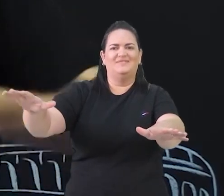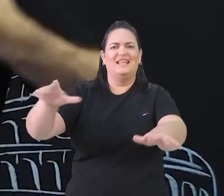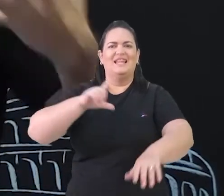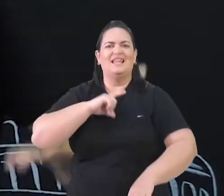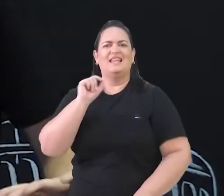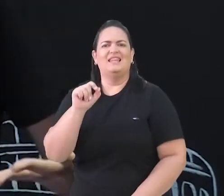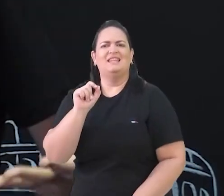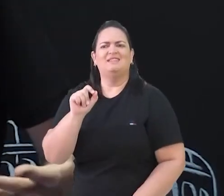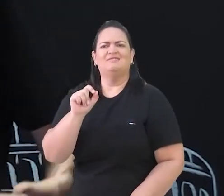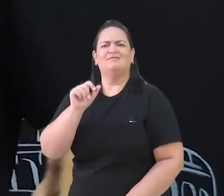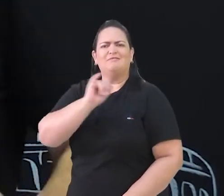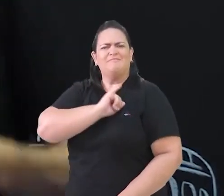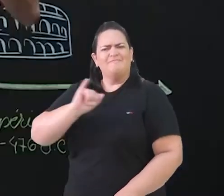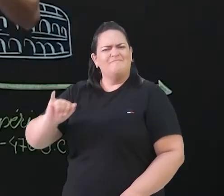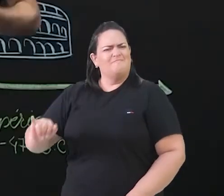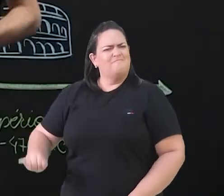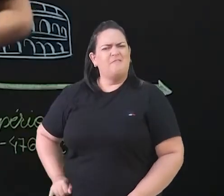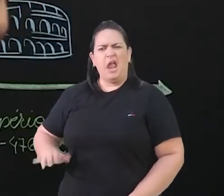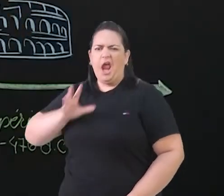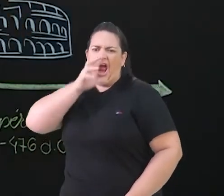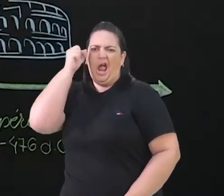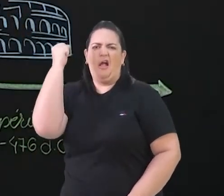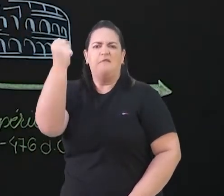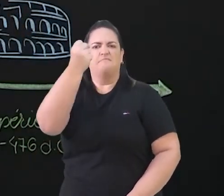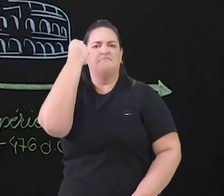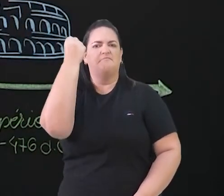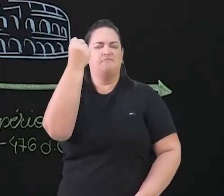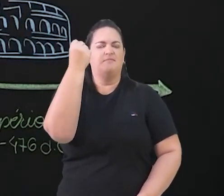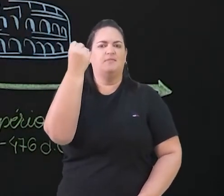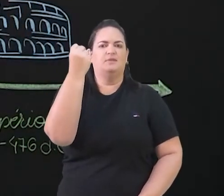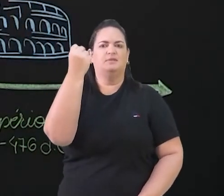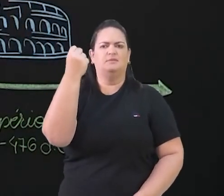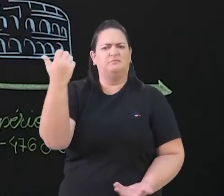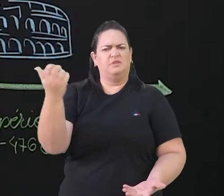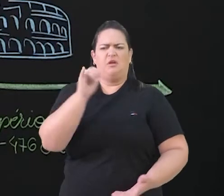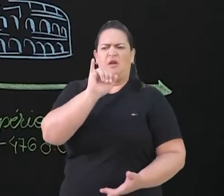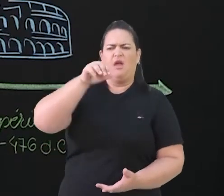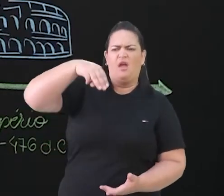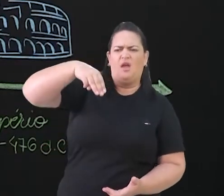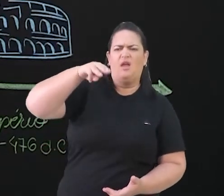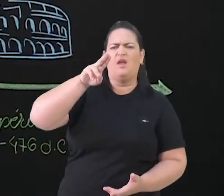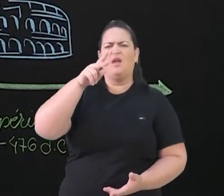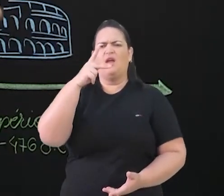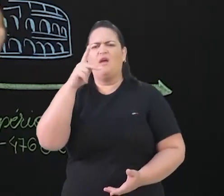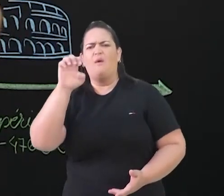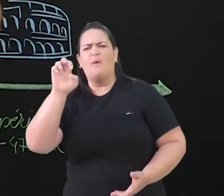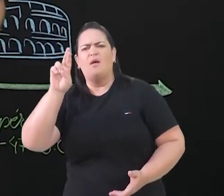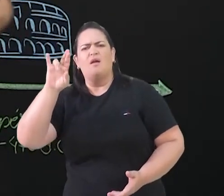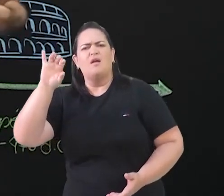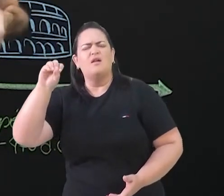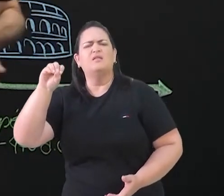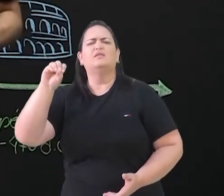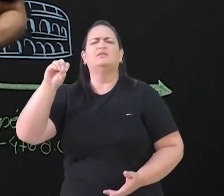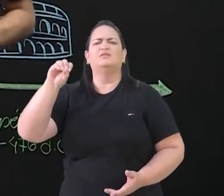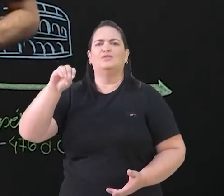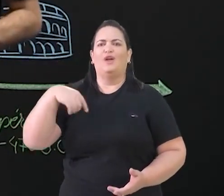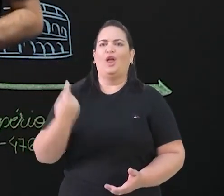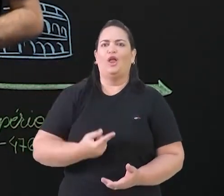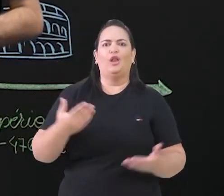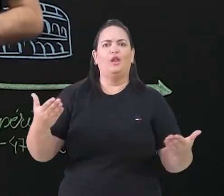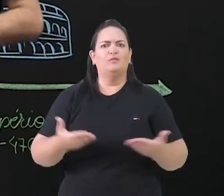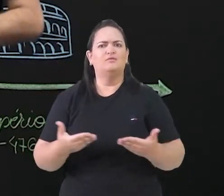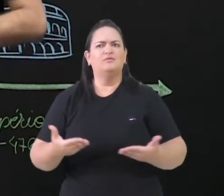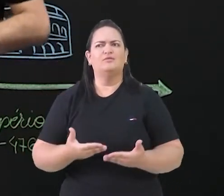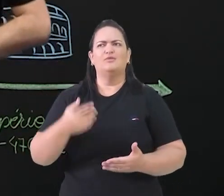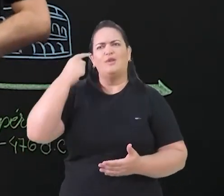um império enorme, né? Na verdade, o conceito de império, essa ideia que vale até hoje para a gente vai discutir aqui com